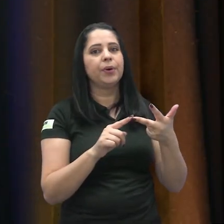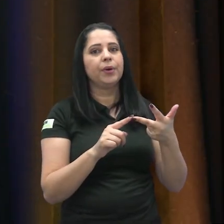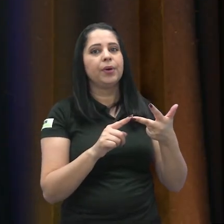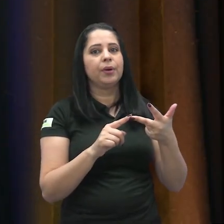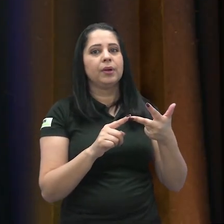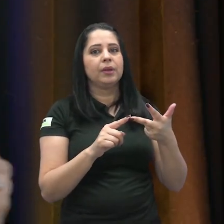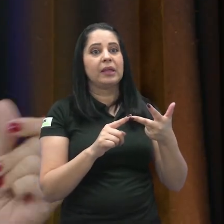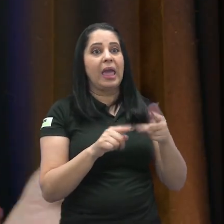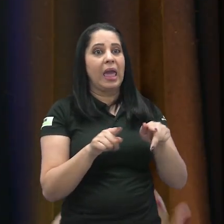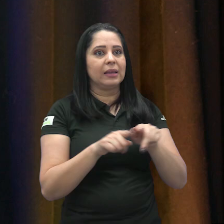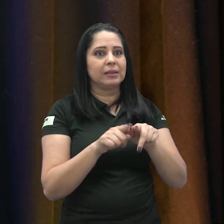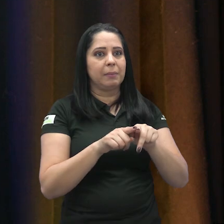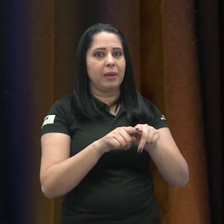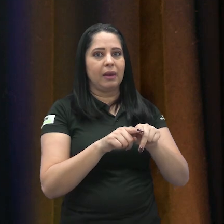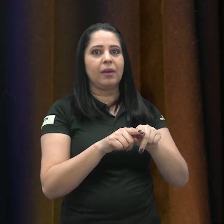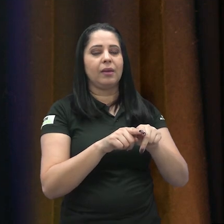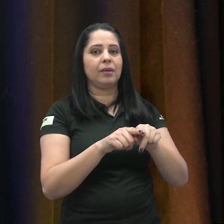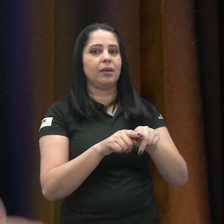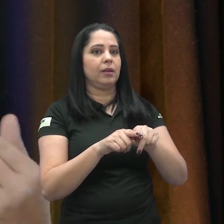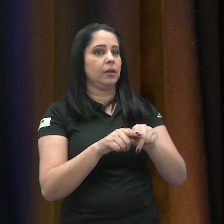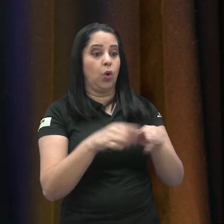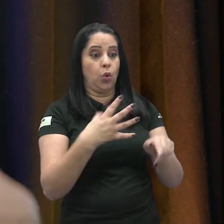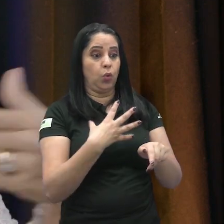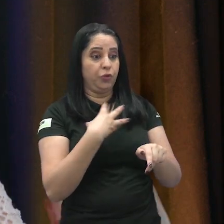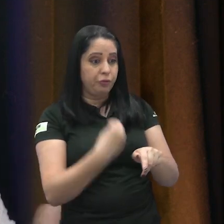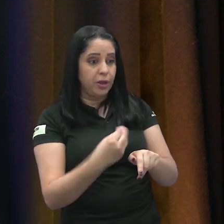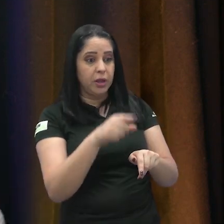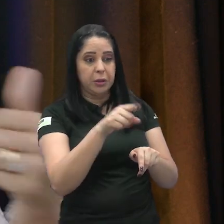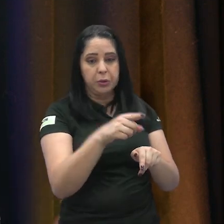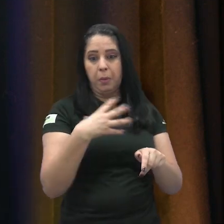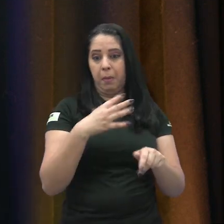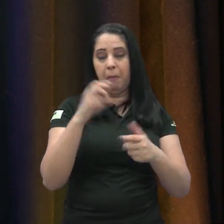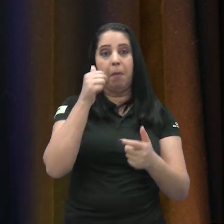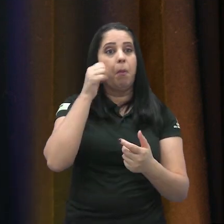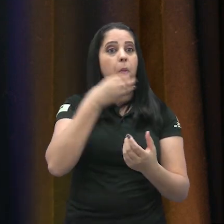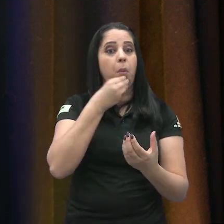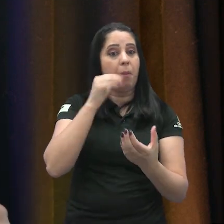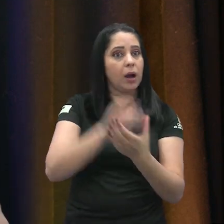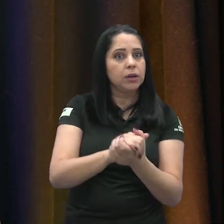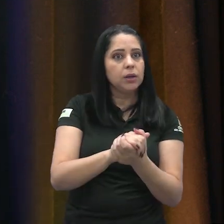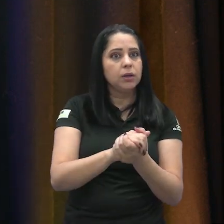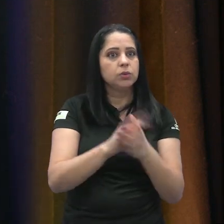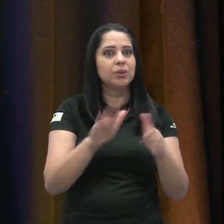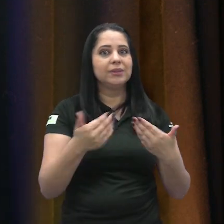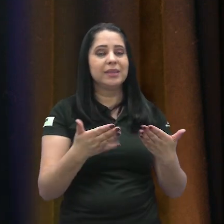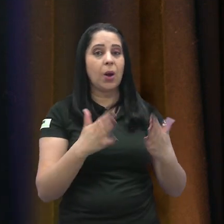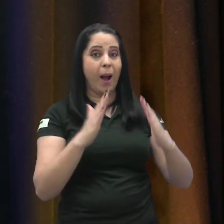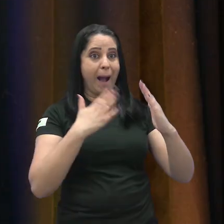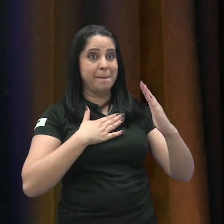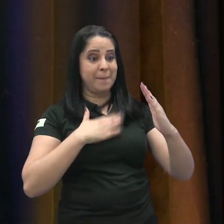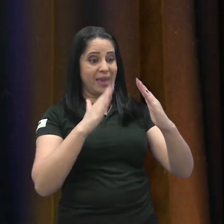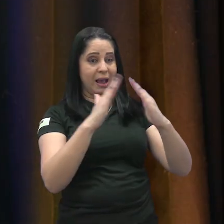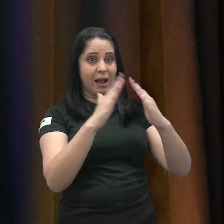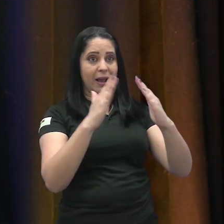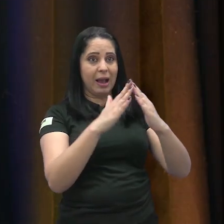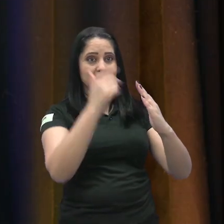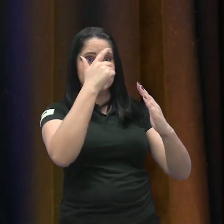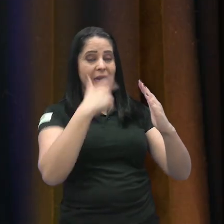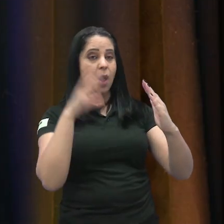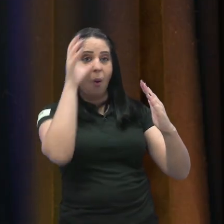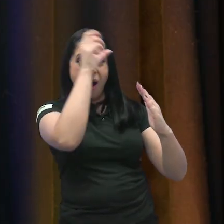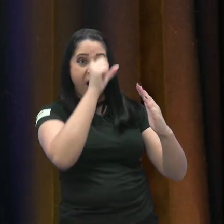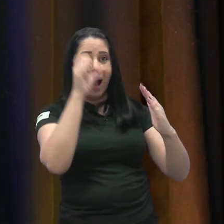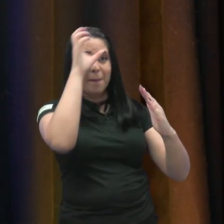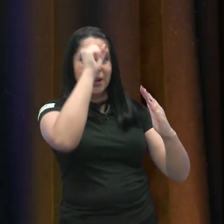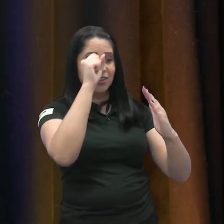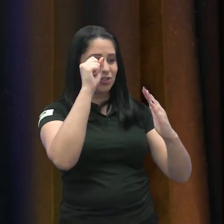gestão dos talentos que existem lá, né? Você mesmo, seus filhos, seu marido. Então, ali eu aprendi de fato